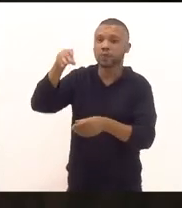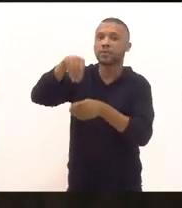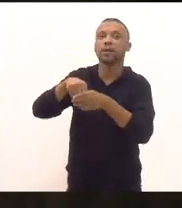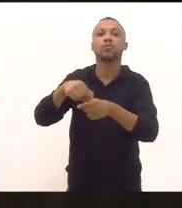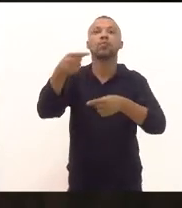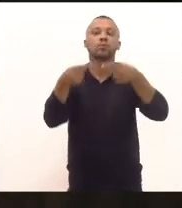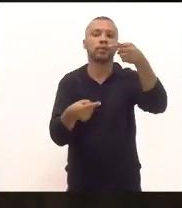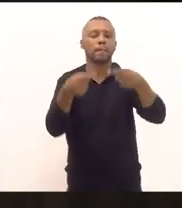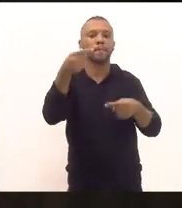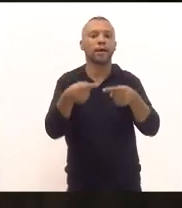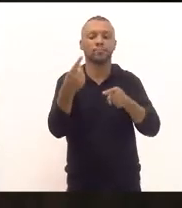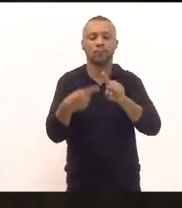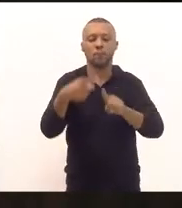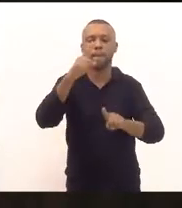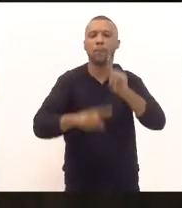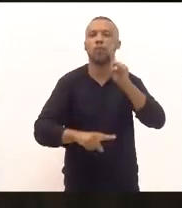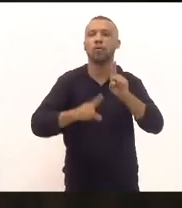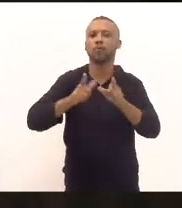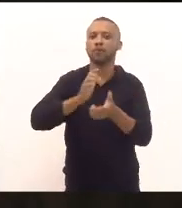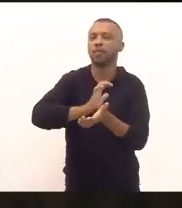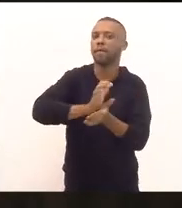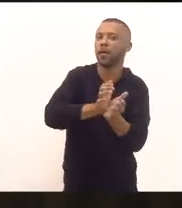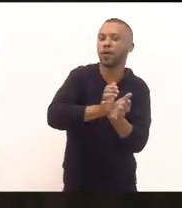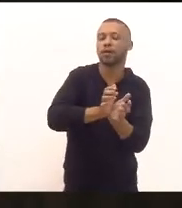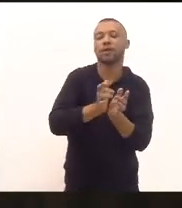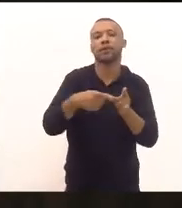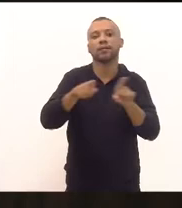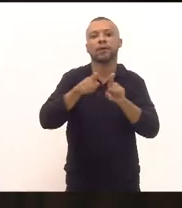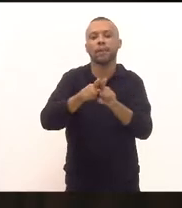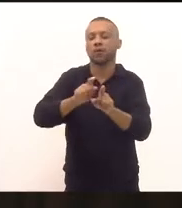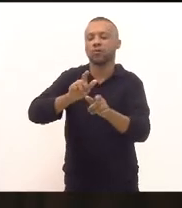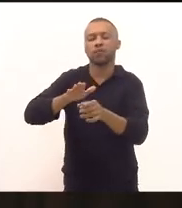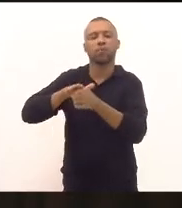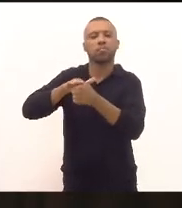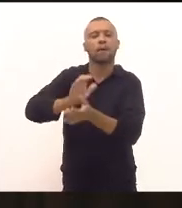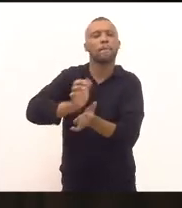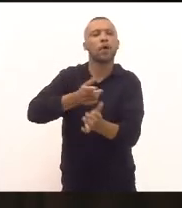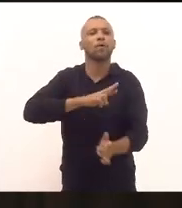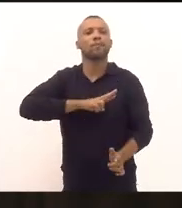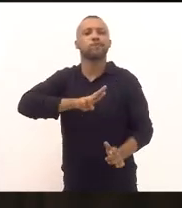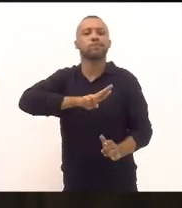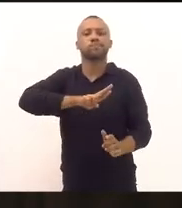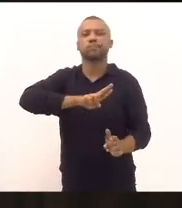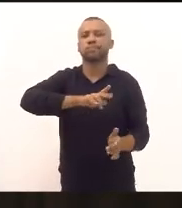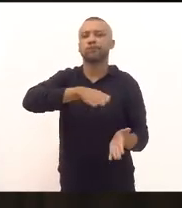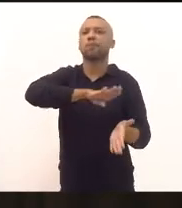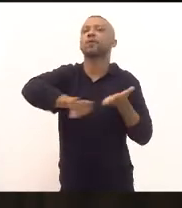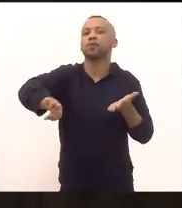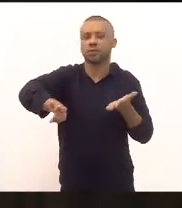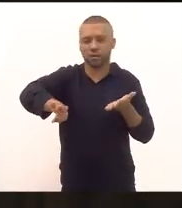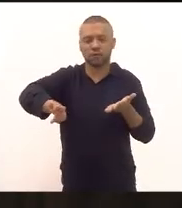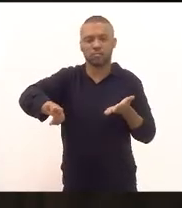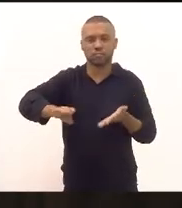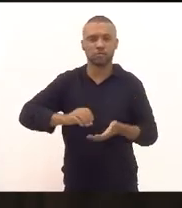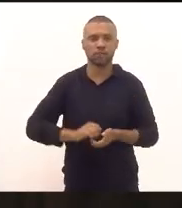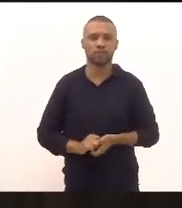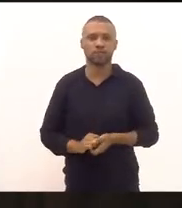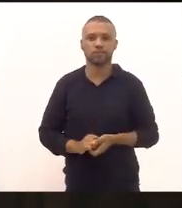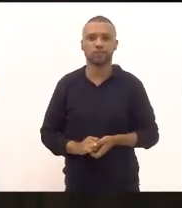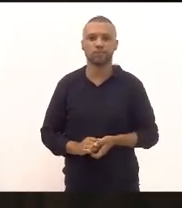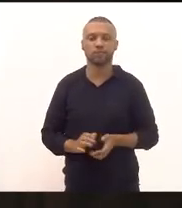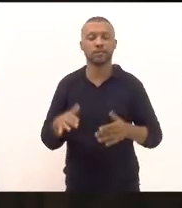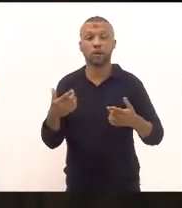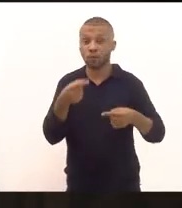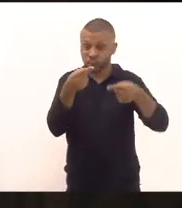para a superação do racismo e do racismo religioso bom então debate e